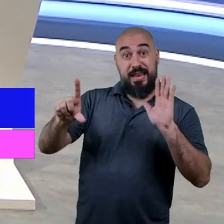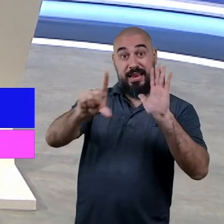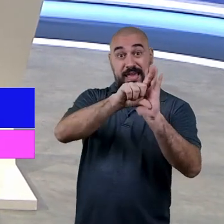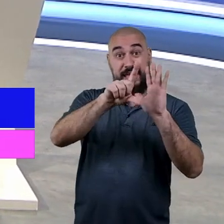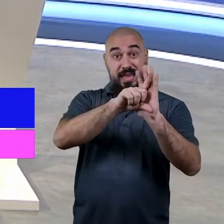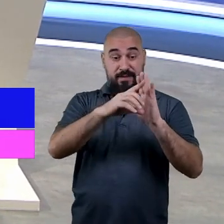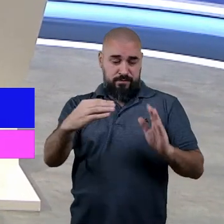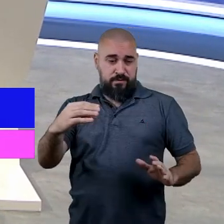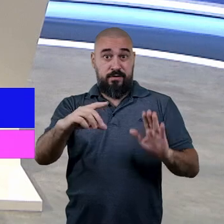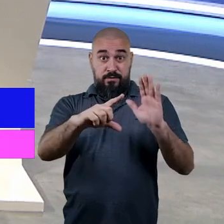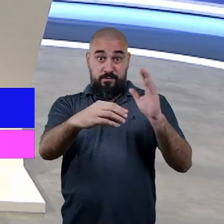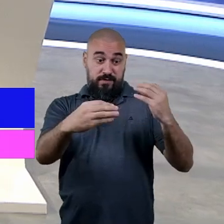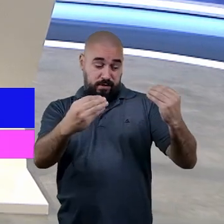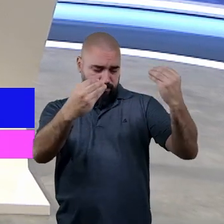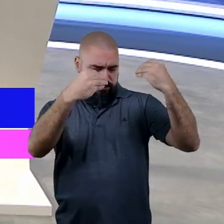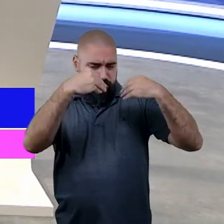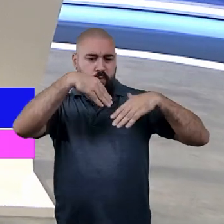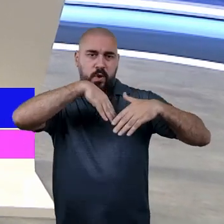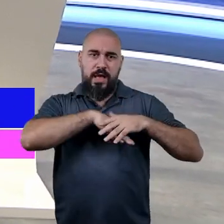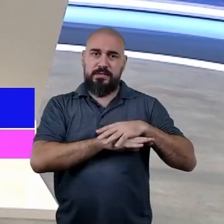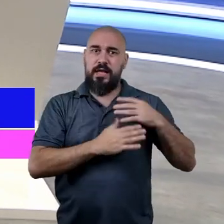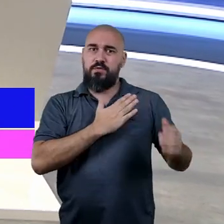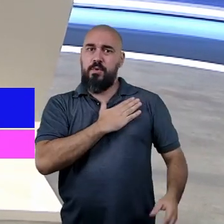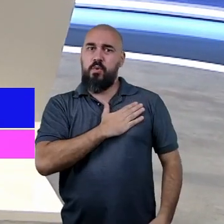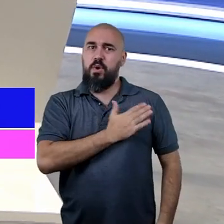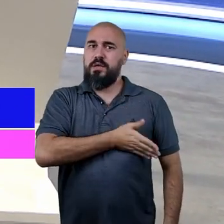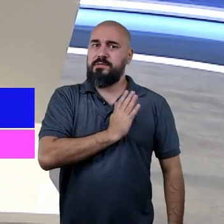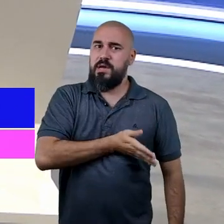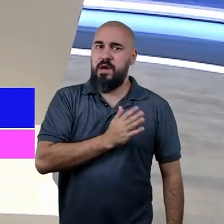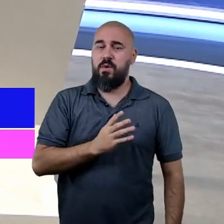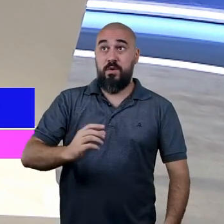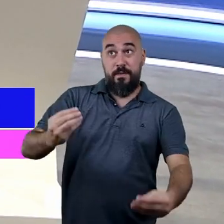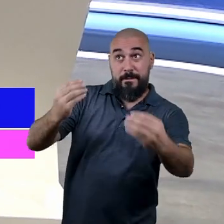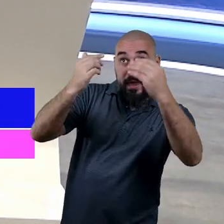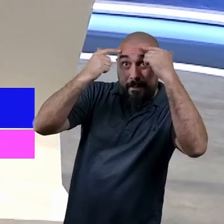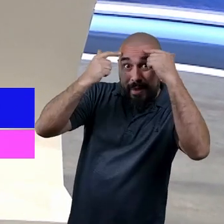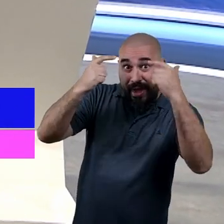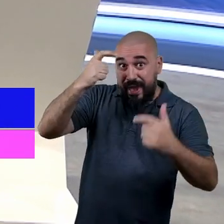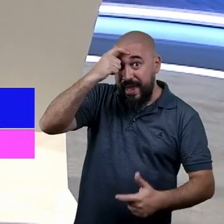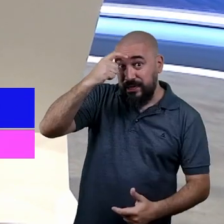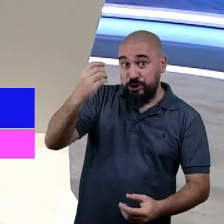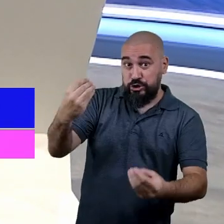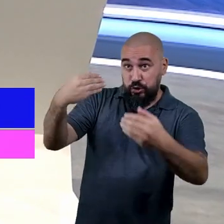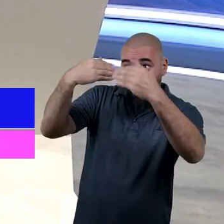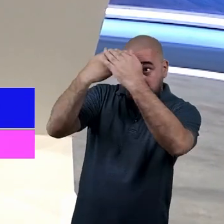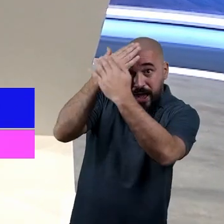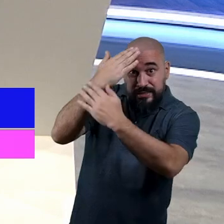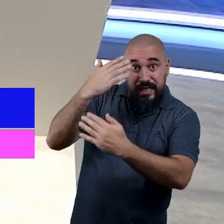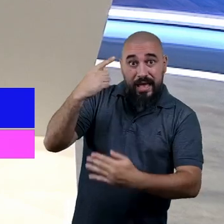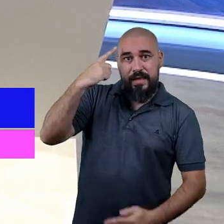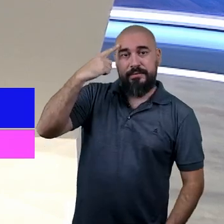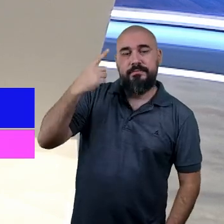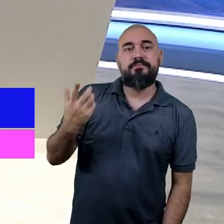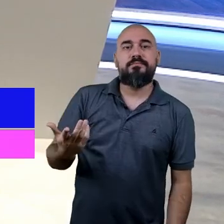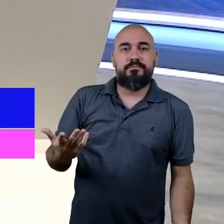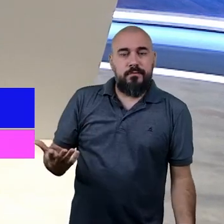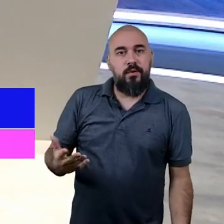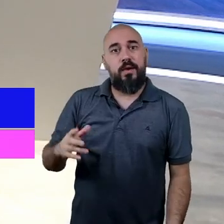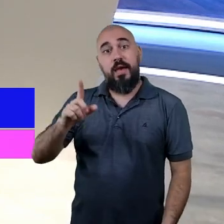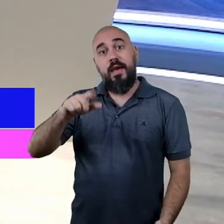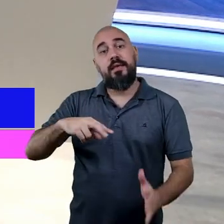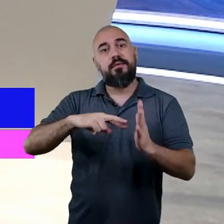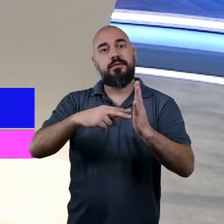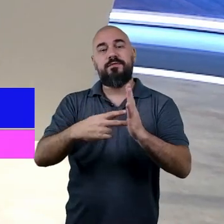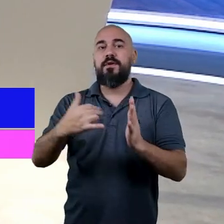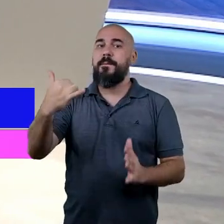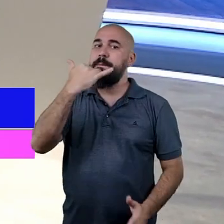eu vivo de acordo com essa lei, eu serei perdoado. E a promessa de Jesus é que Ele jamais